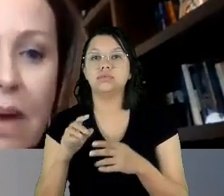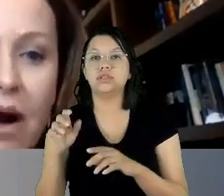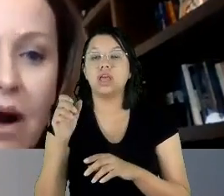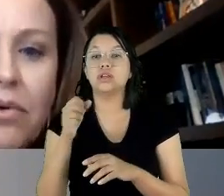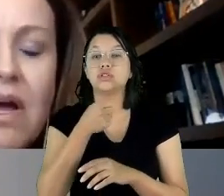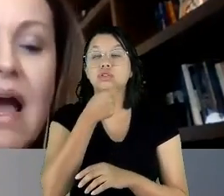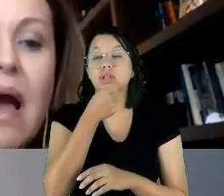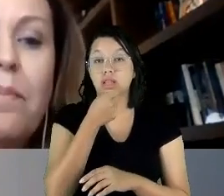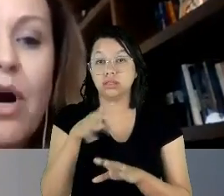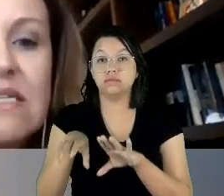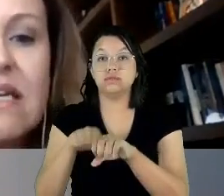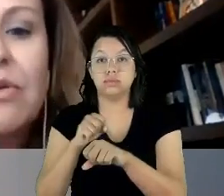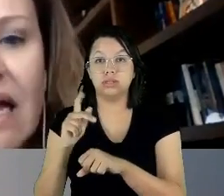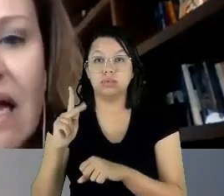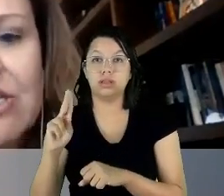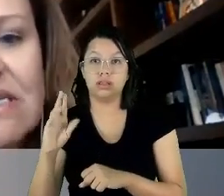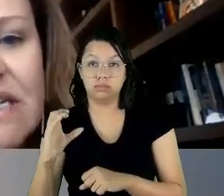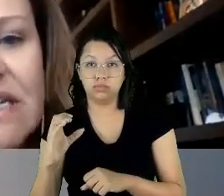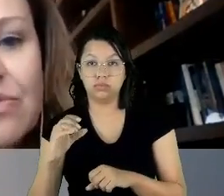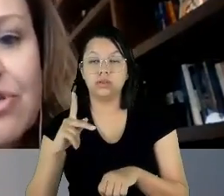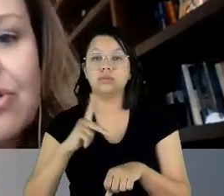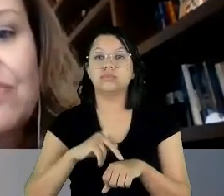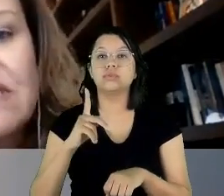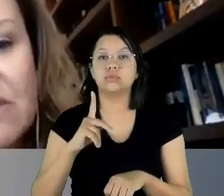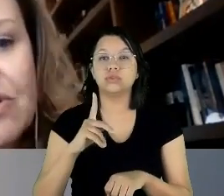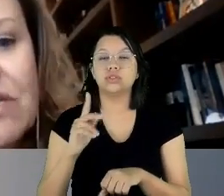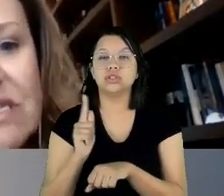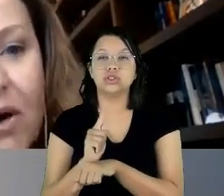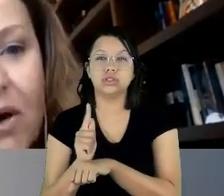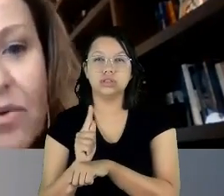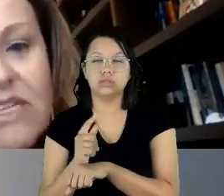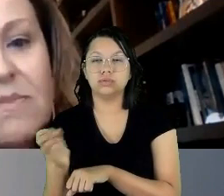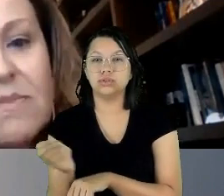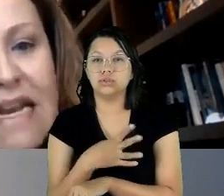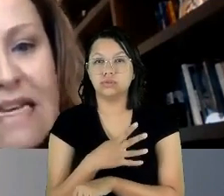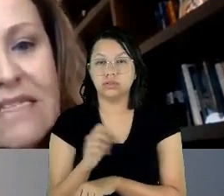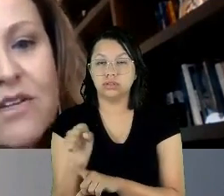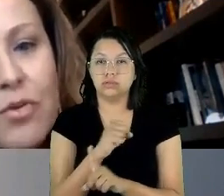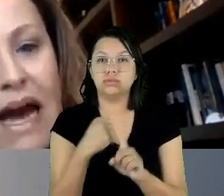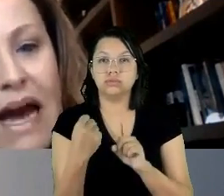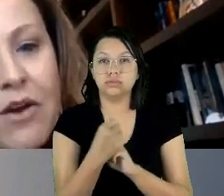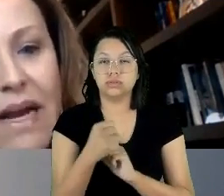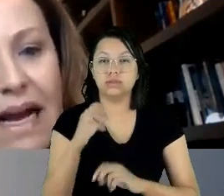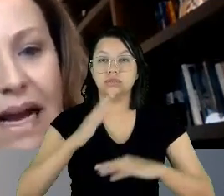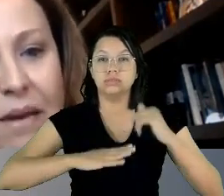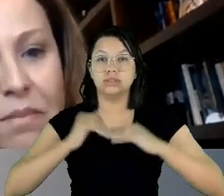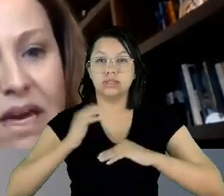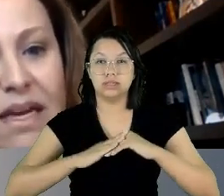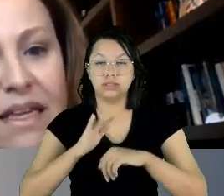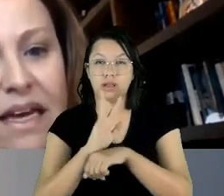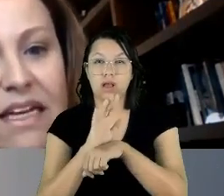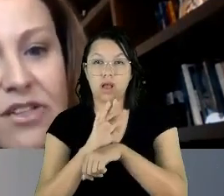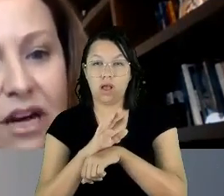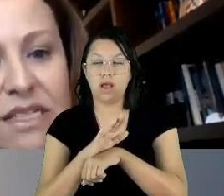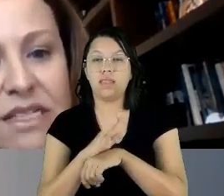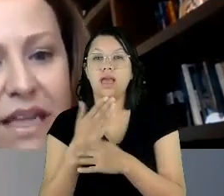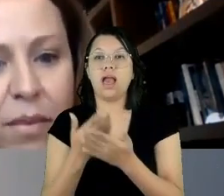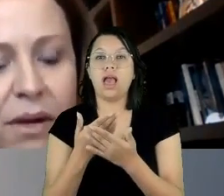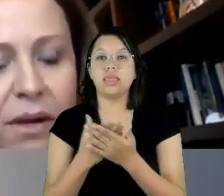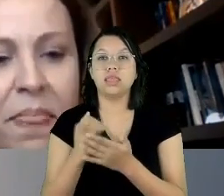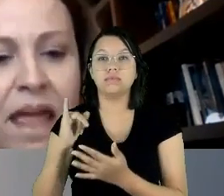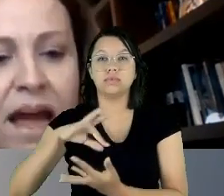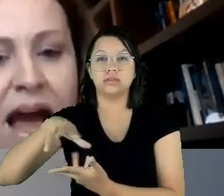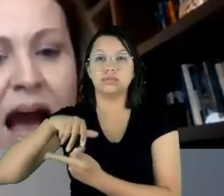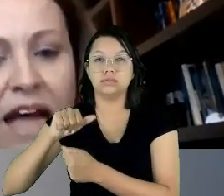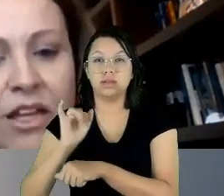São Paulo, é pós-graduada em Gestão de Inovação Social e especialista em documentário pela Academia Internacional de